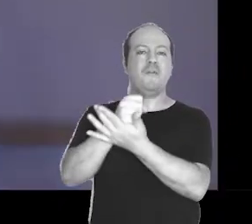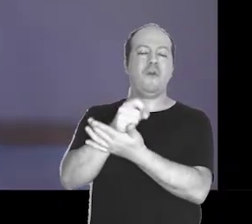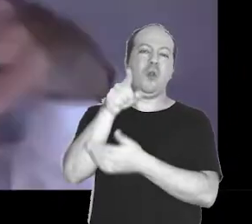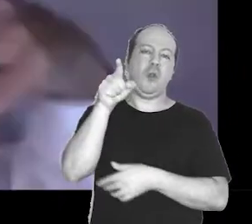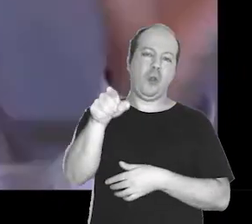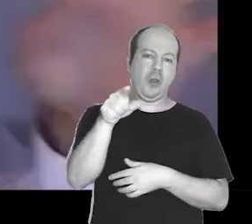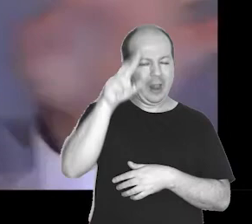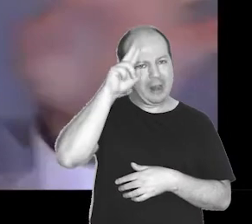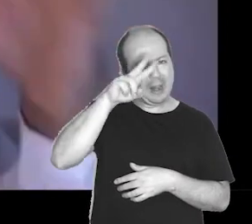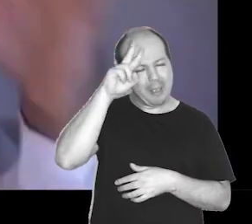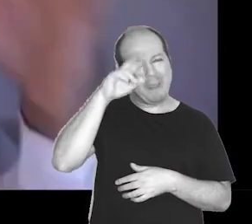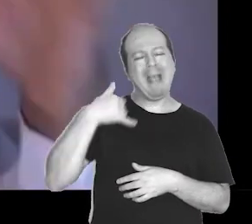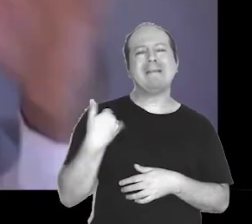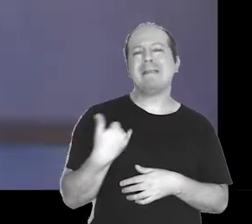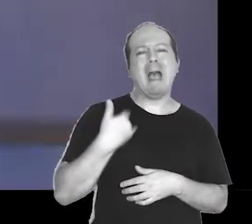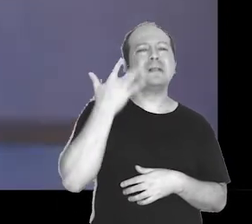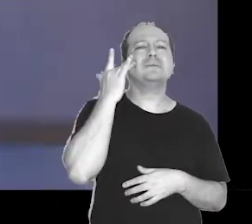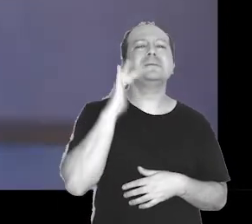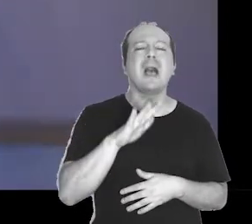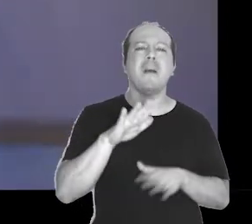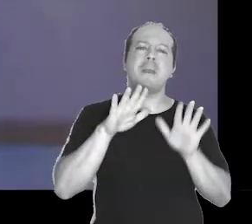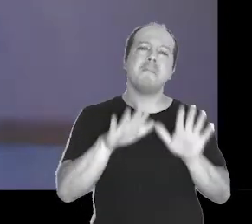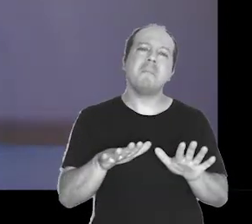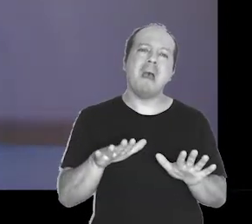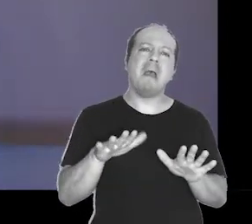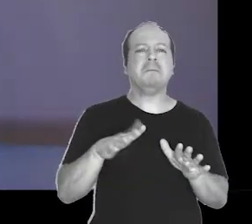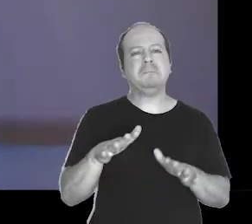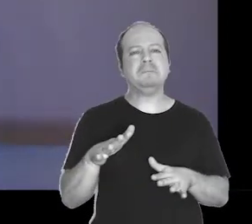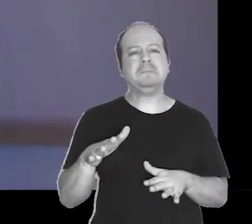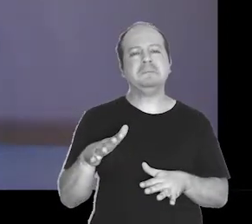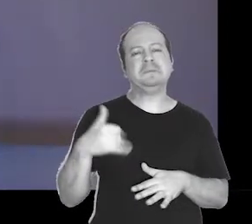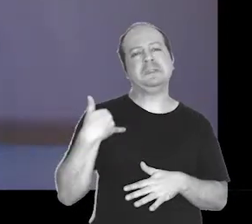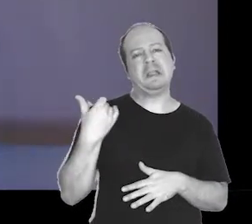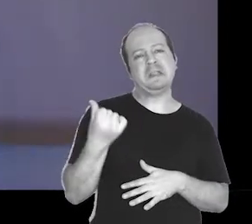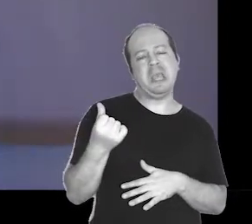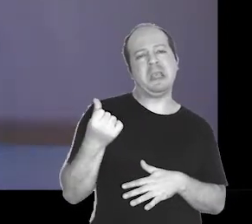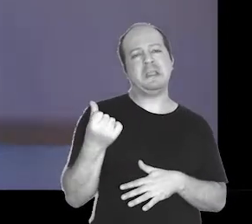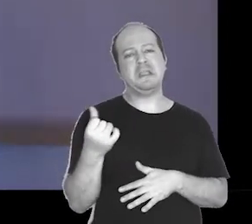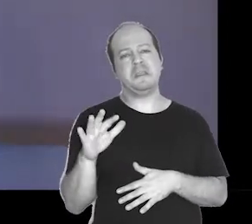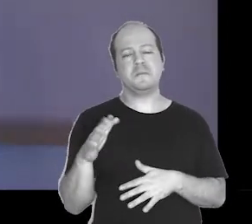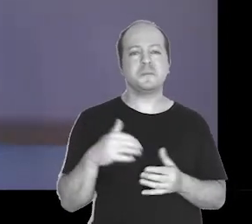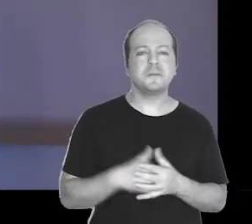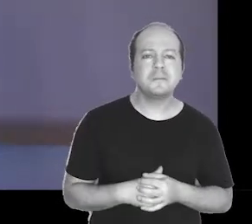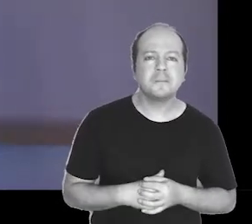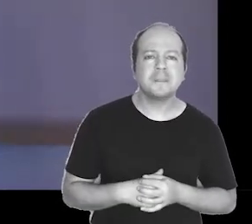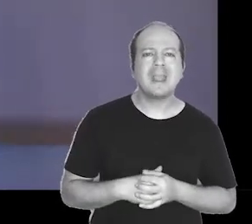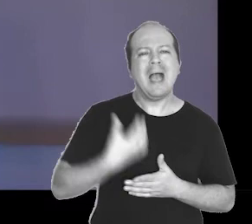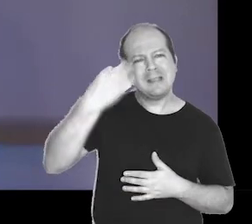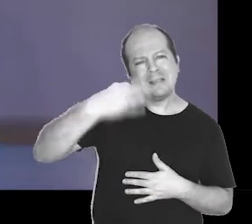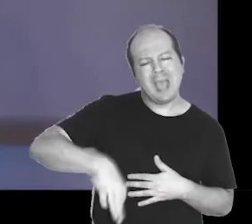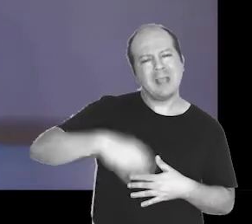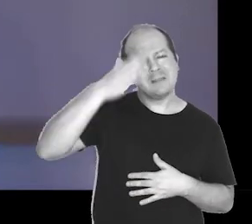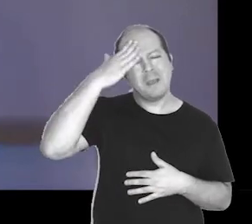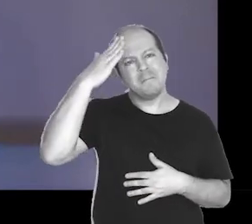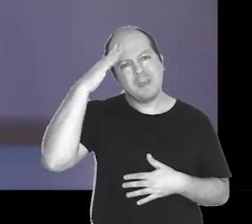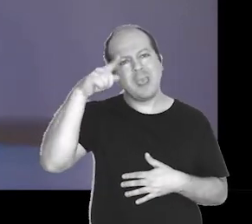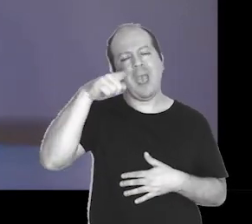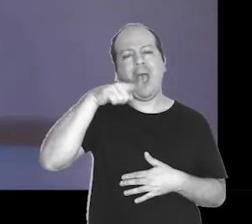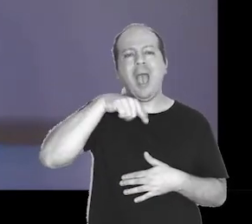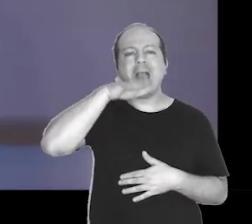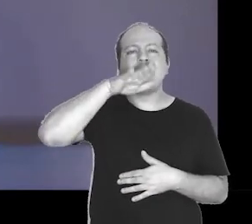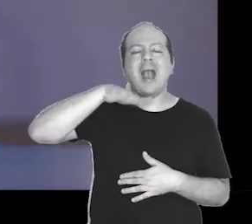não se sabe nem com que idade, mas certamente entre os 3 e os 5 anos. Você, de certo, também sabia que a